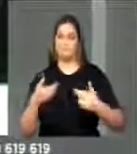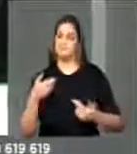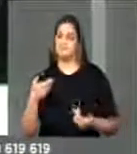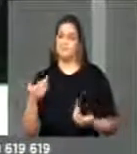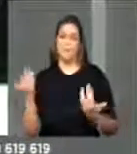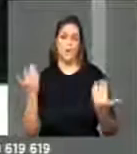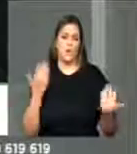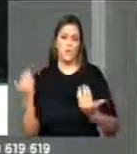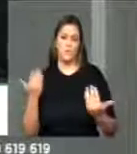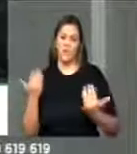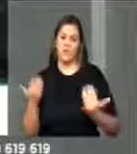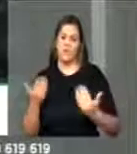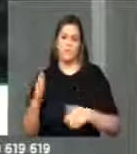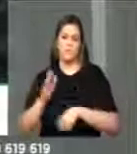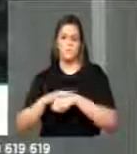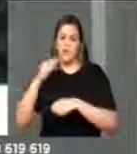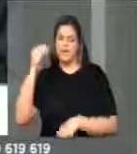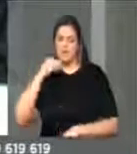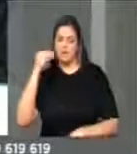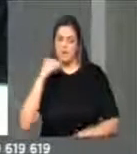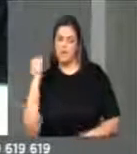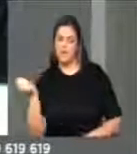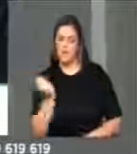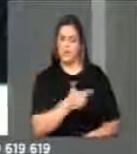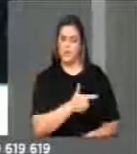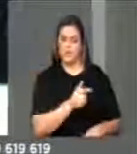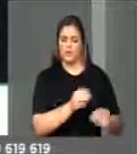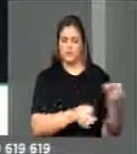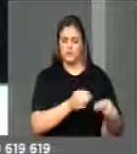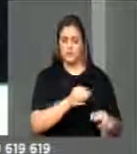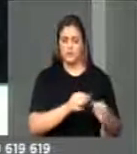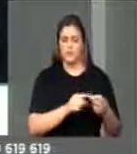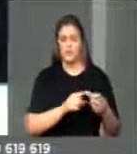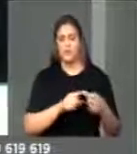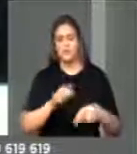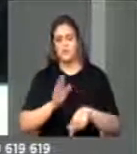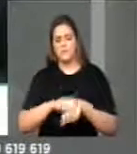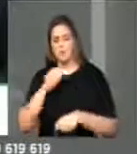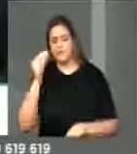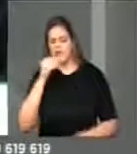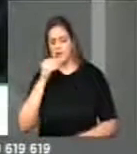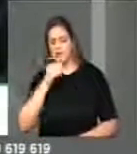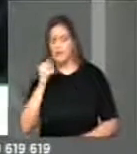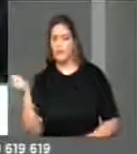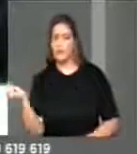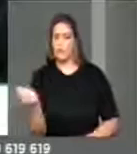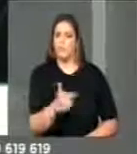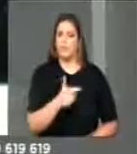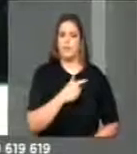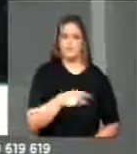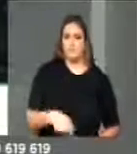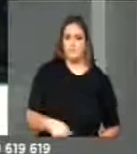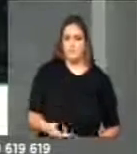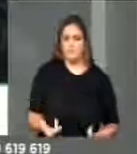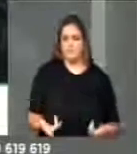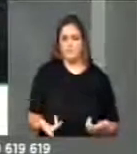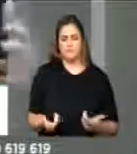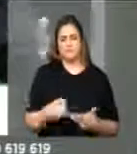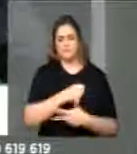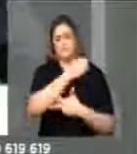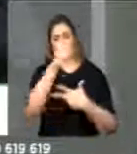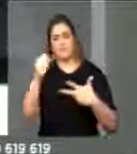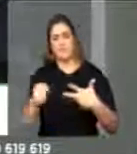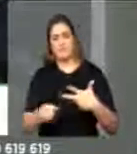Judiciário e infinitamente mais fraco que o Executivo, recupera sua força. Que esta força